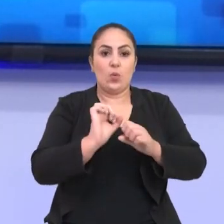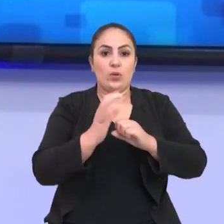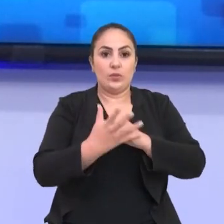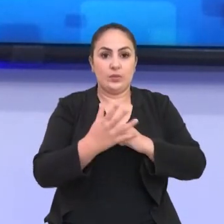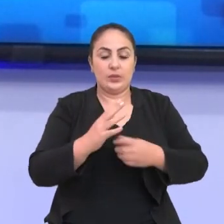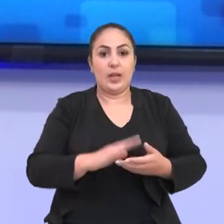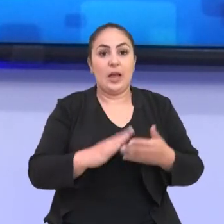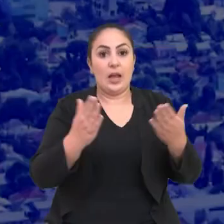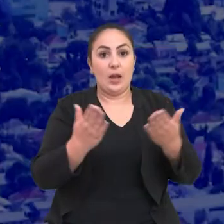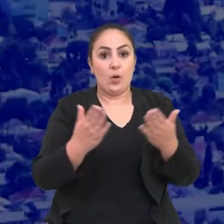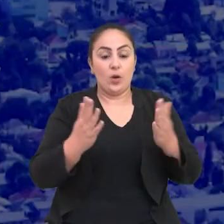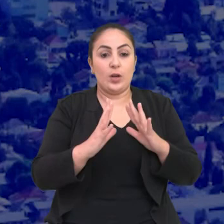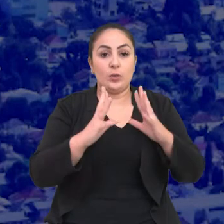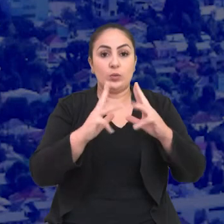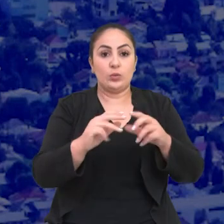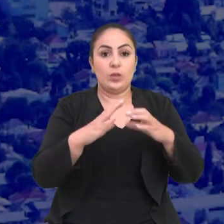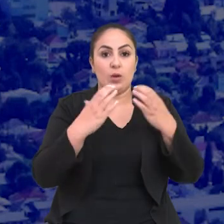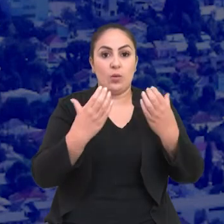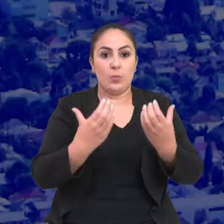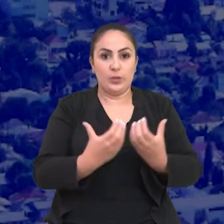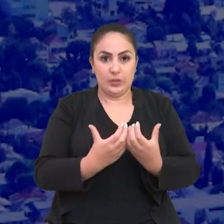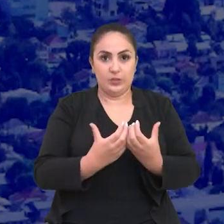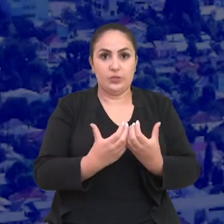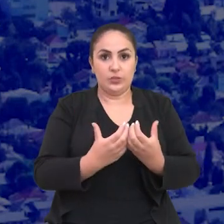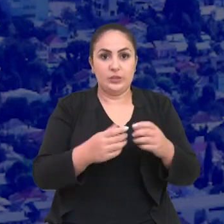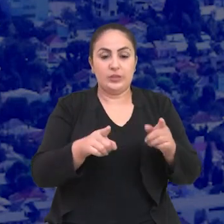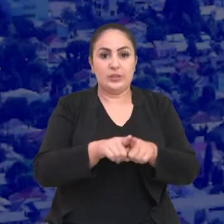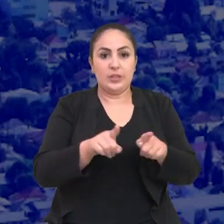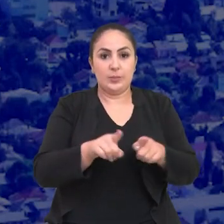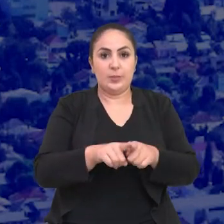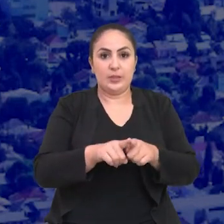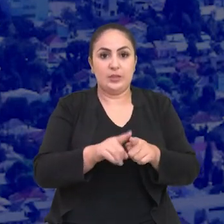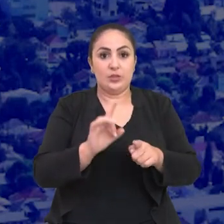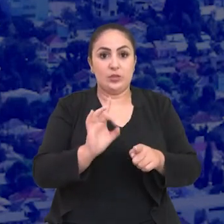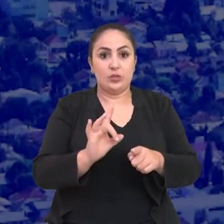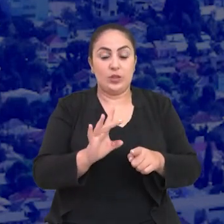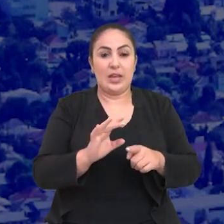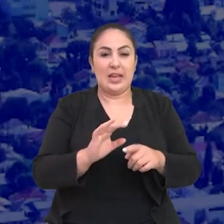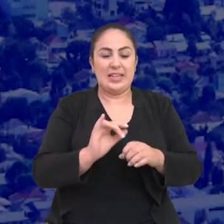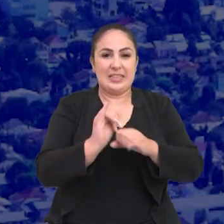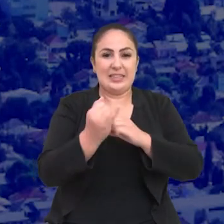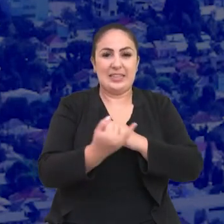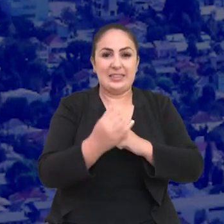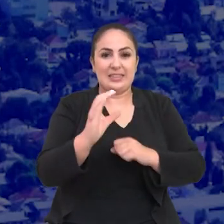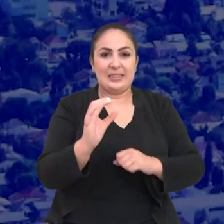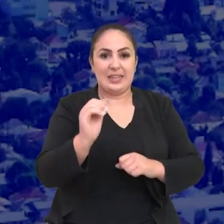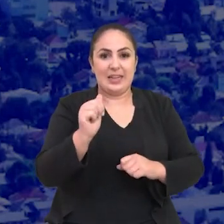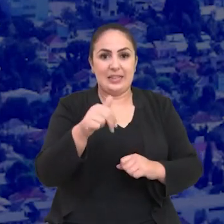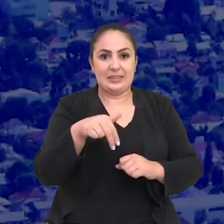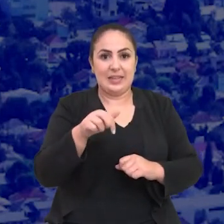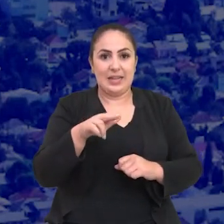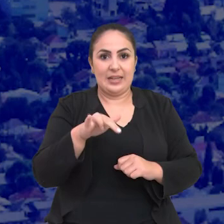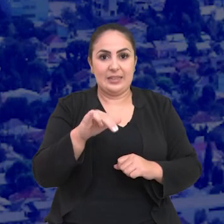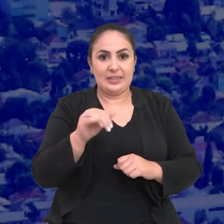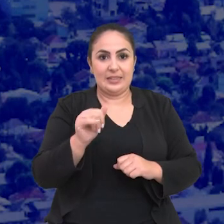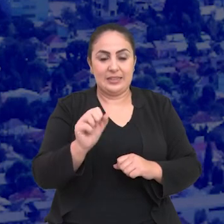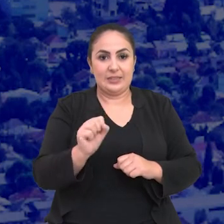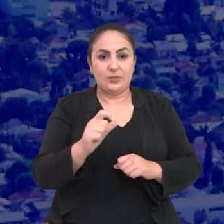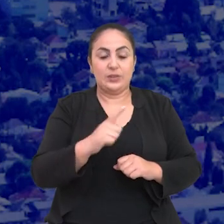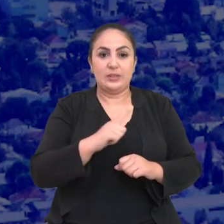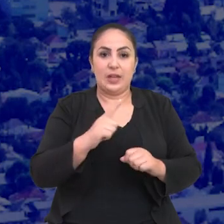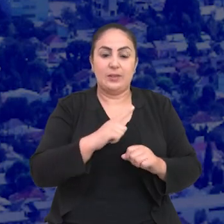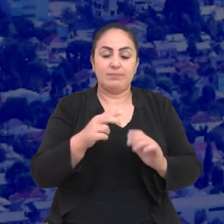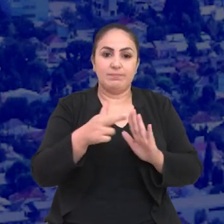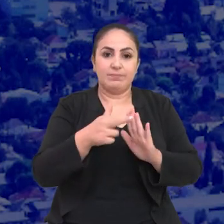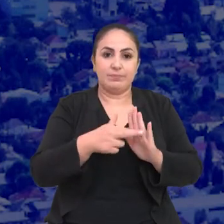do coronavírus. Agora todas as comunidades, exceto as Ilhas Canárias, terão que restringir